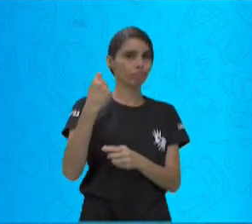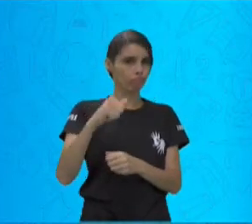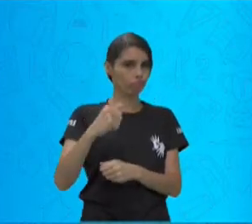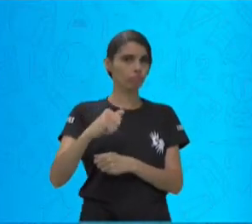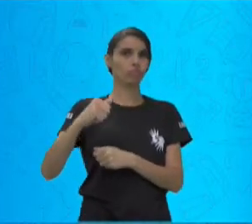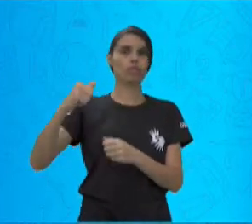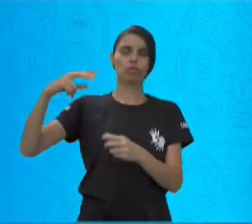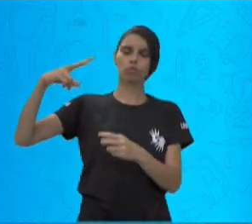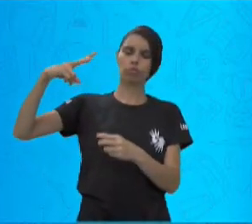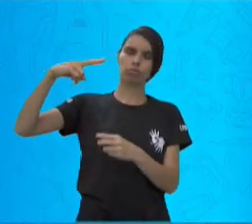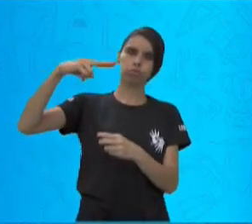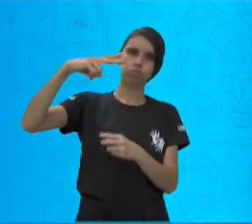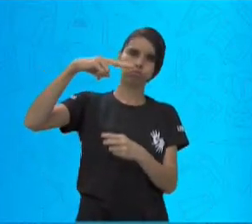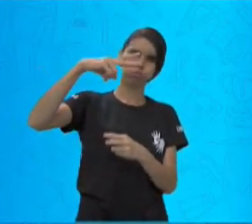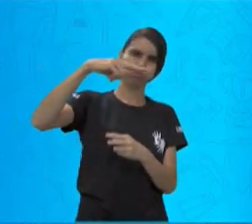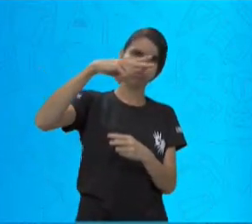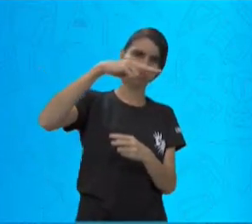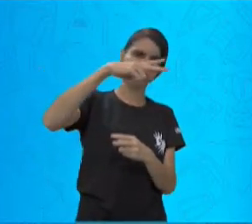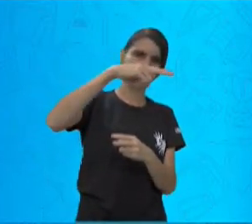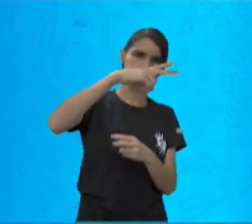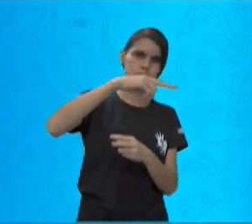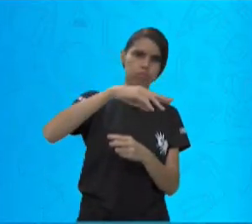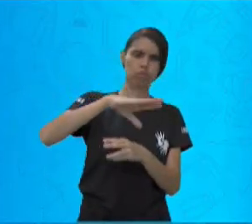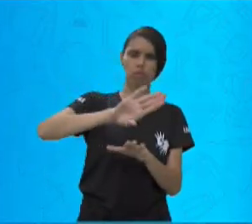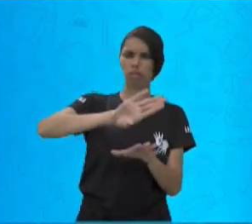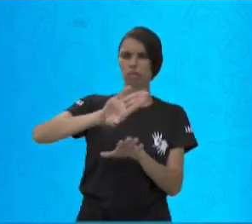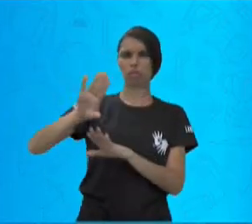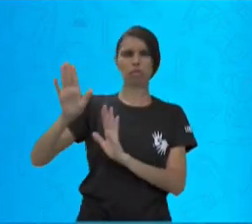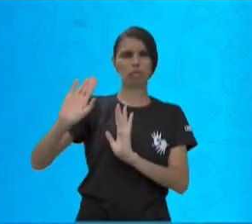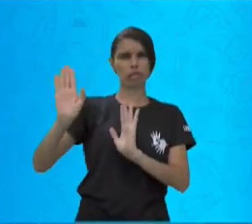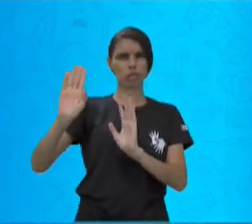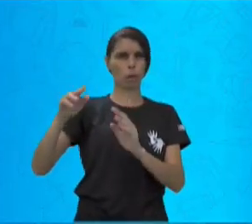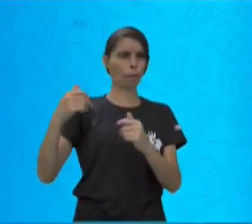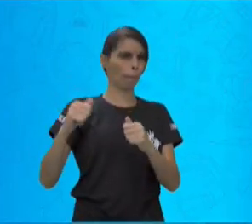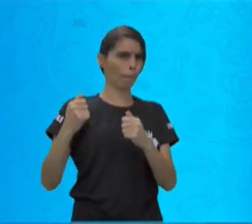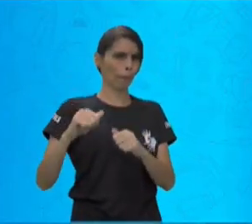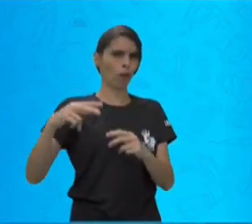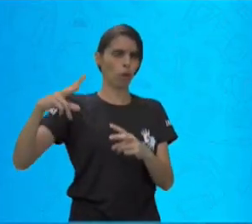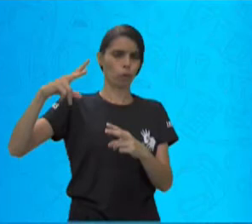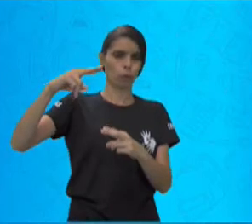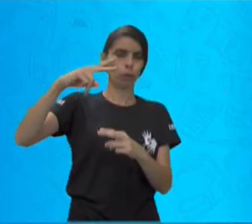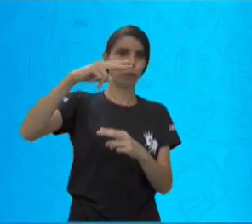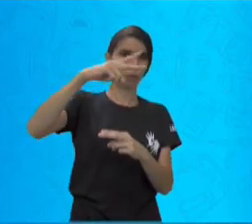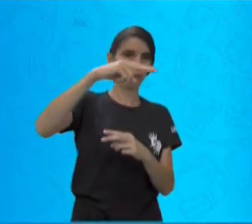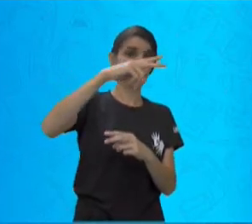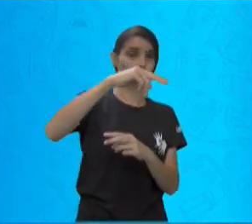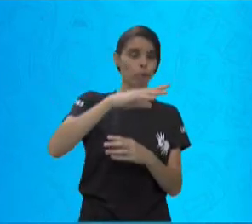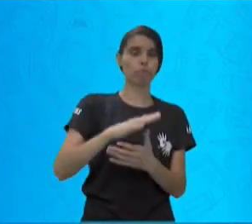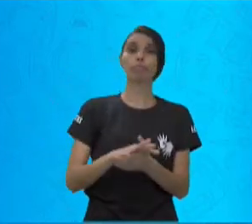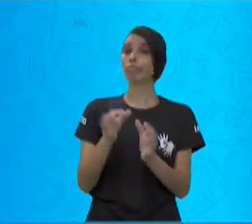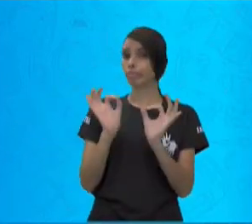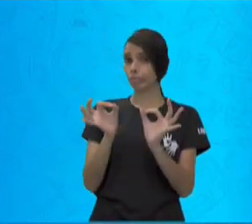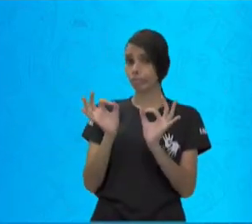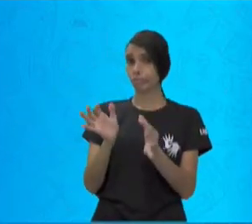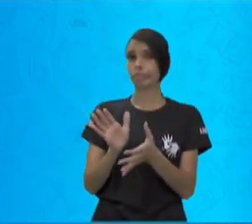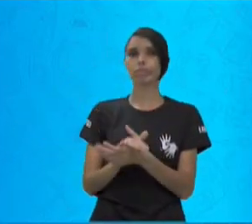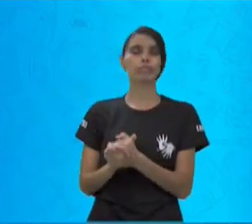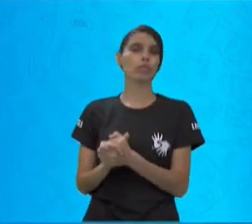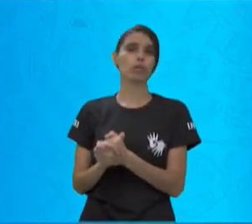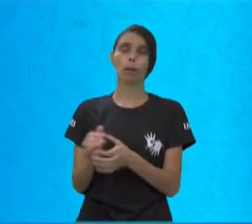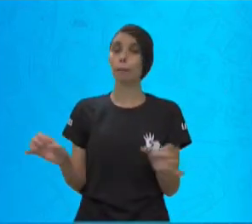não precisa ficar muito grande e aqui não fique muito grande e pronto